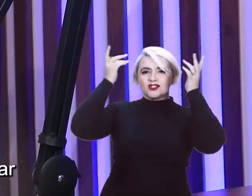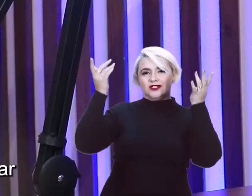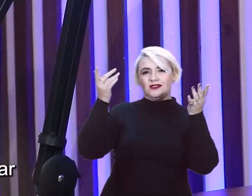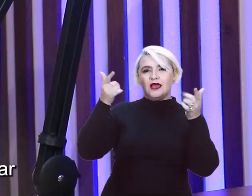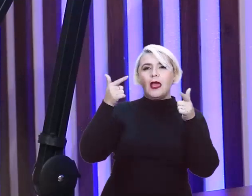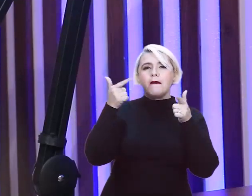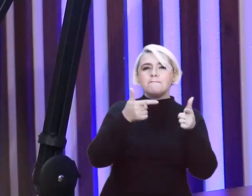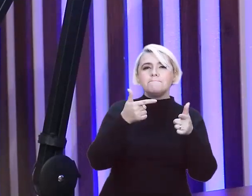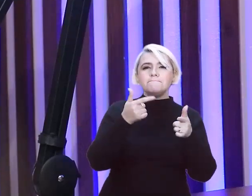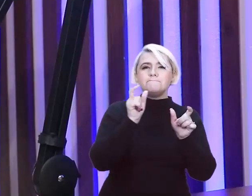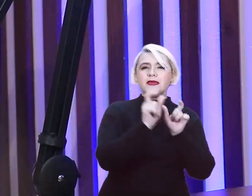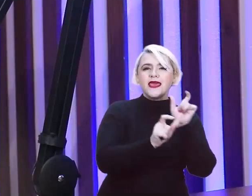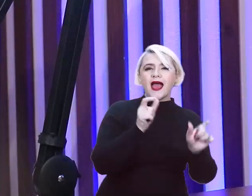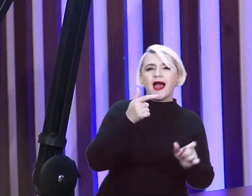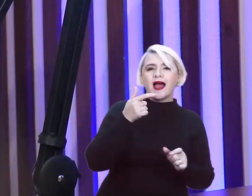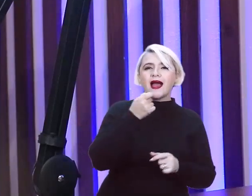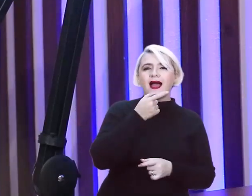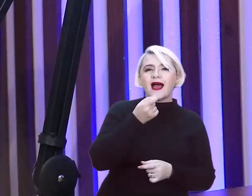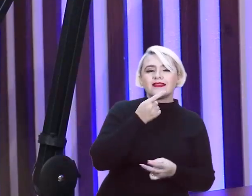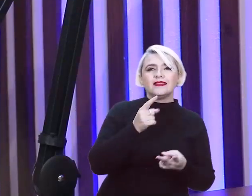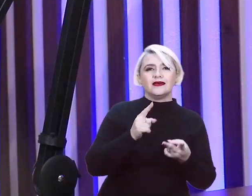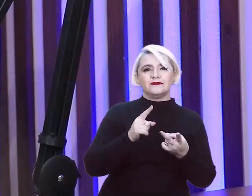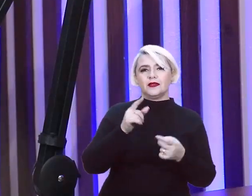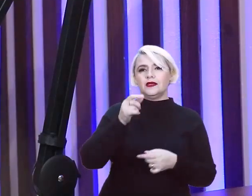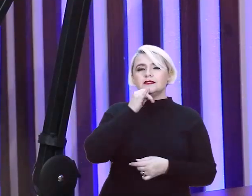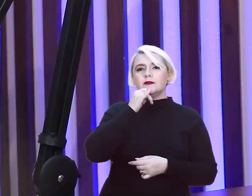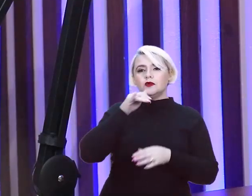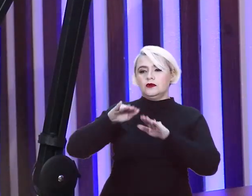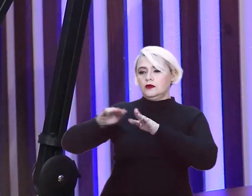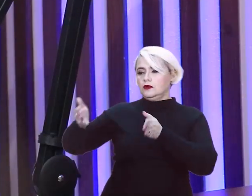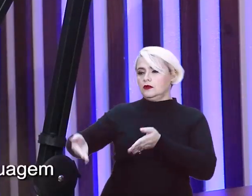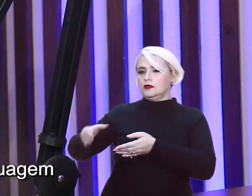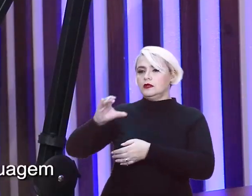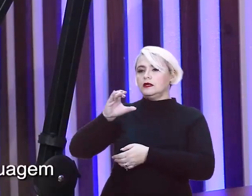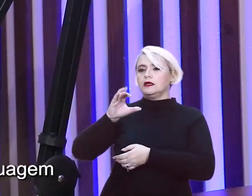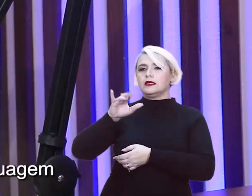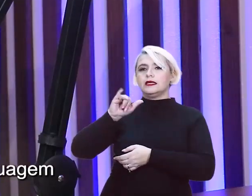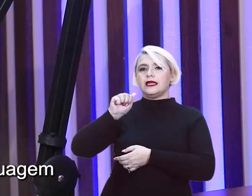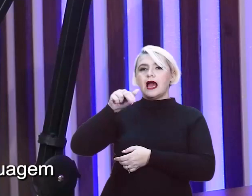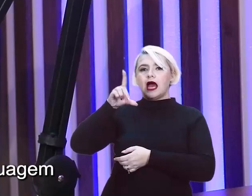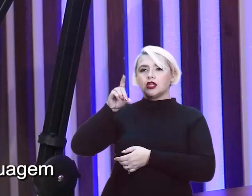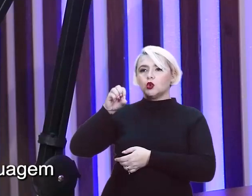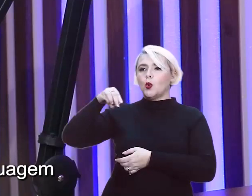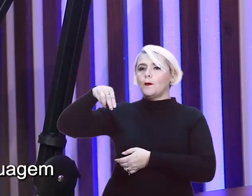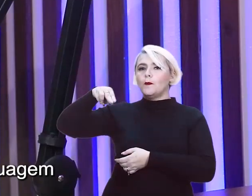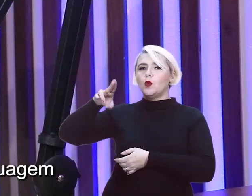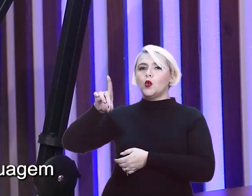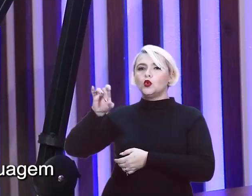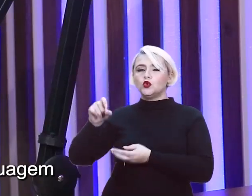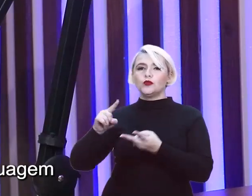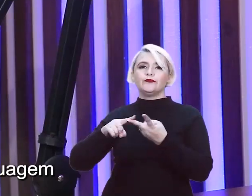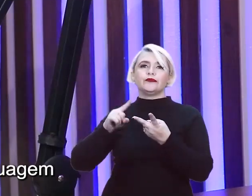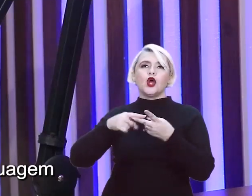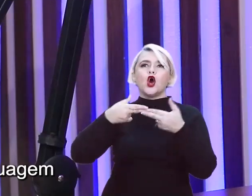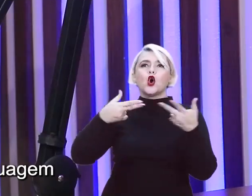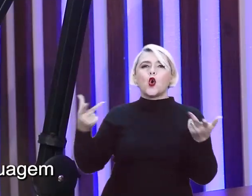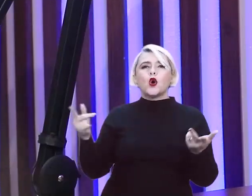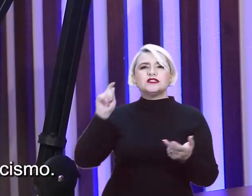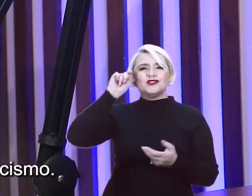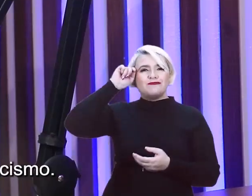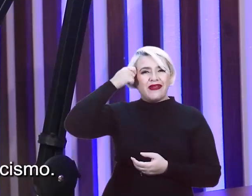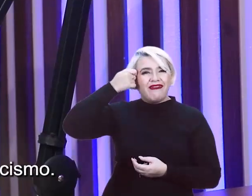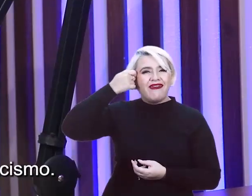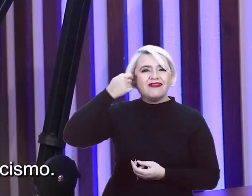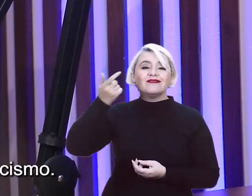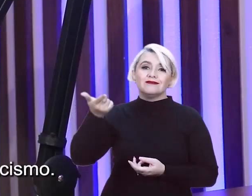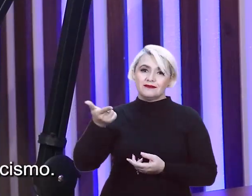forma de falar, criado mudo, né? Coisa de preto, e por aí vai. A linguagem